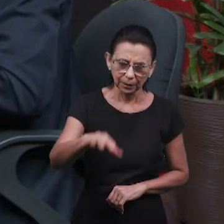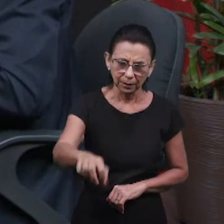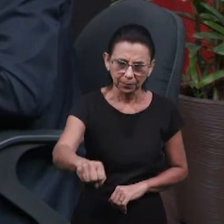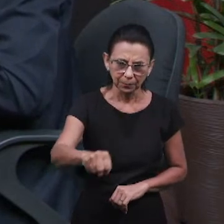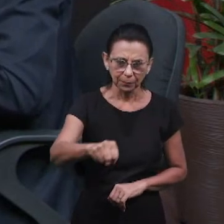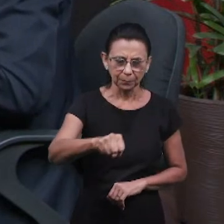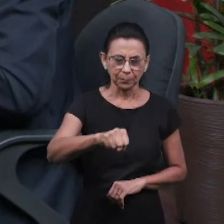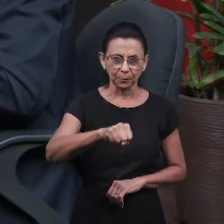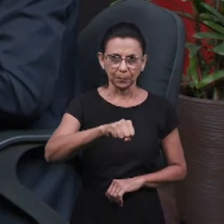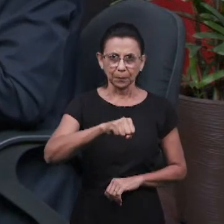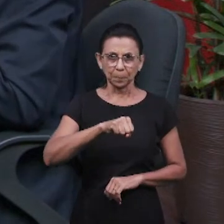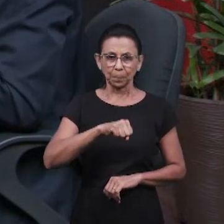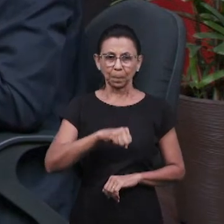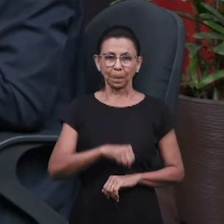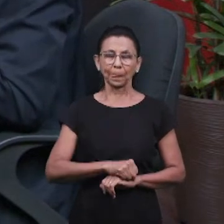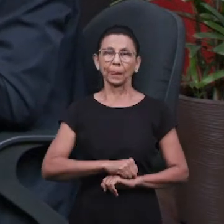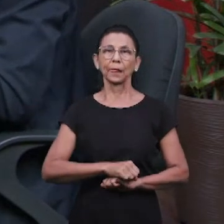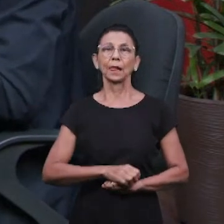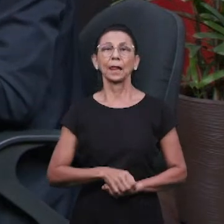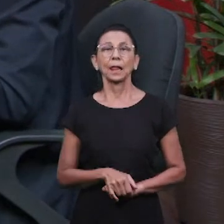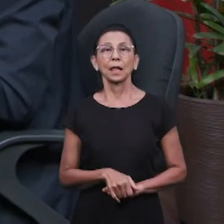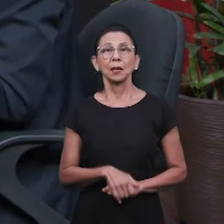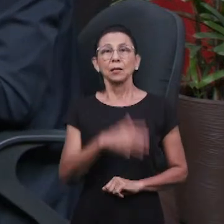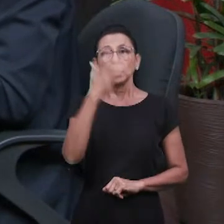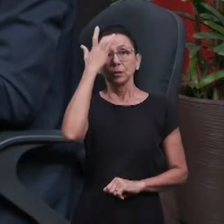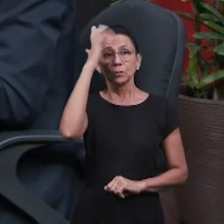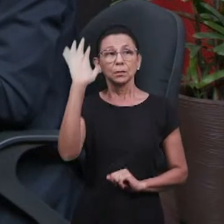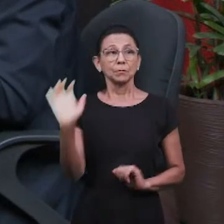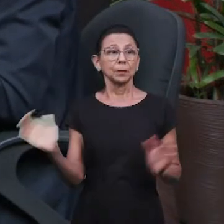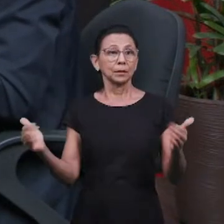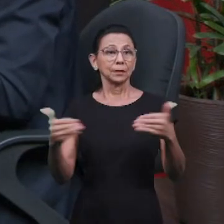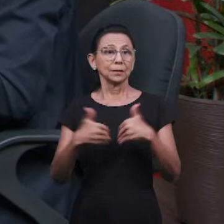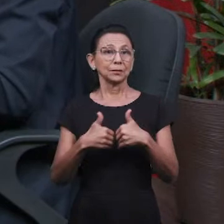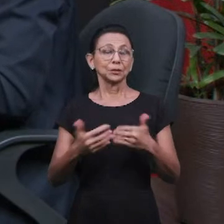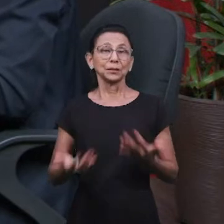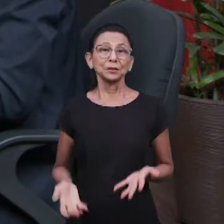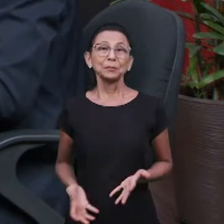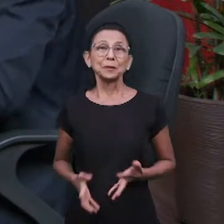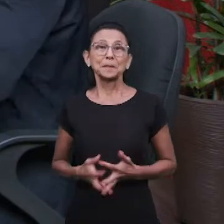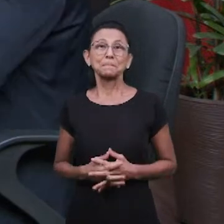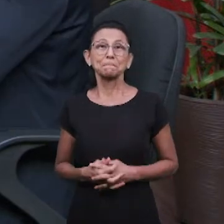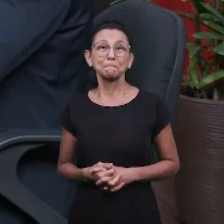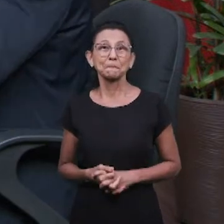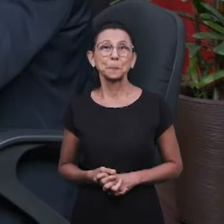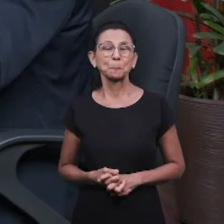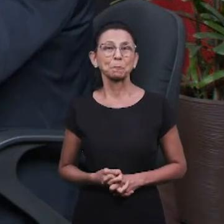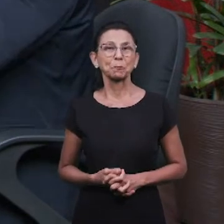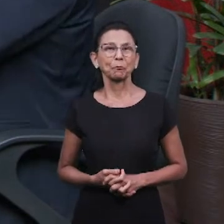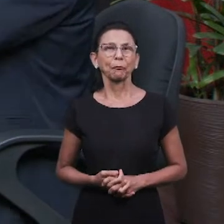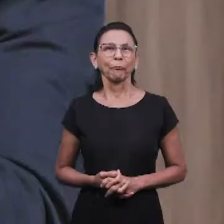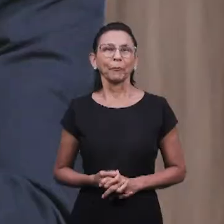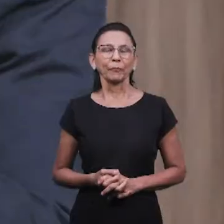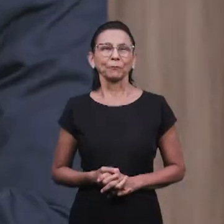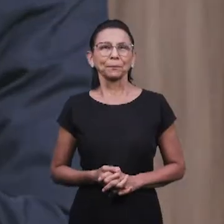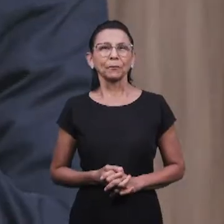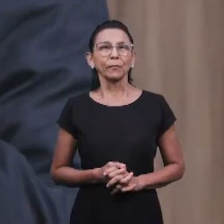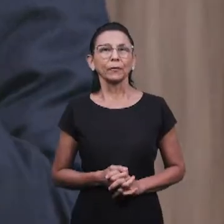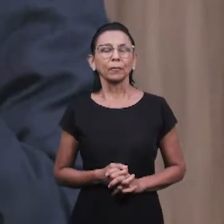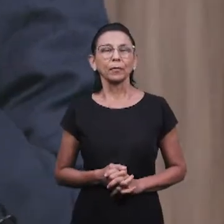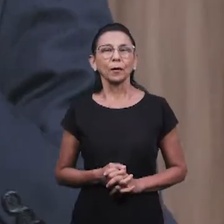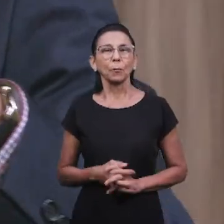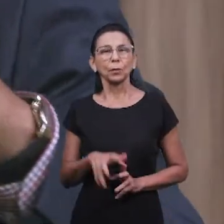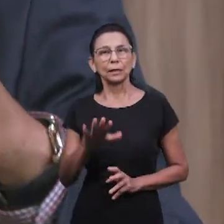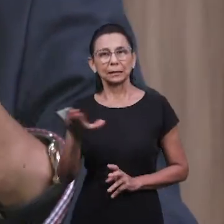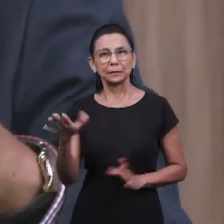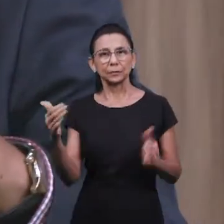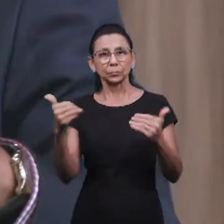era autista. E segundo informações que eu recebi, acontece isso mesmo, né? Que eles querem para se identificar o ambiente. Eu não sei como é que acontece, eles querem saber